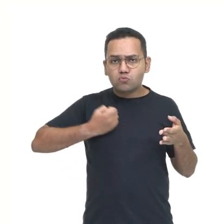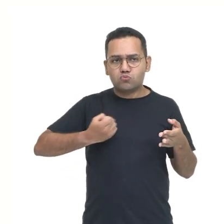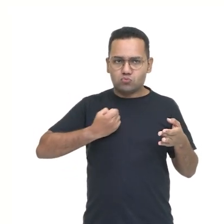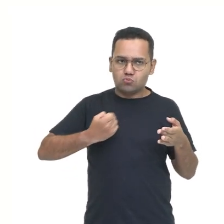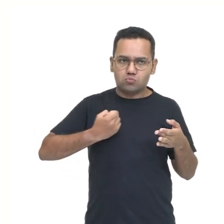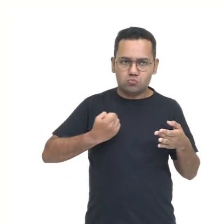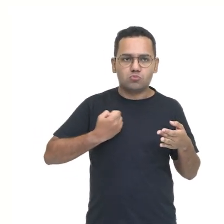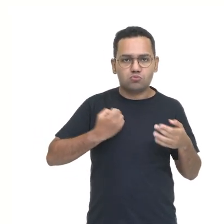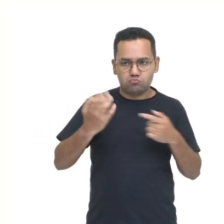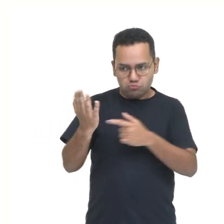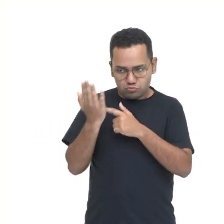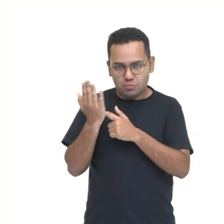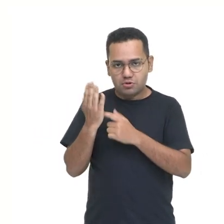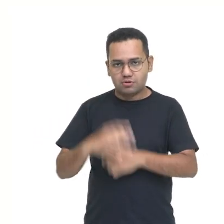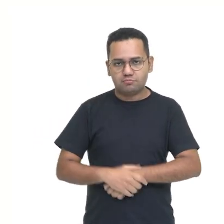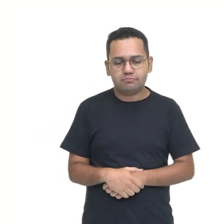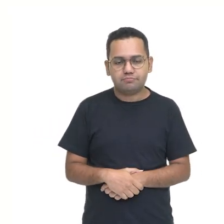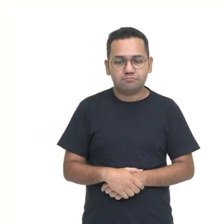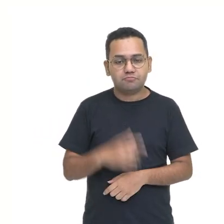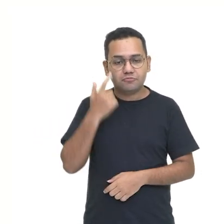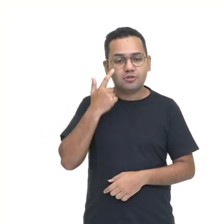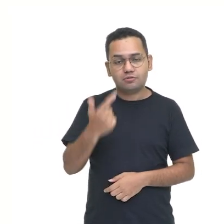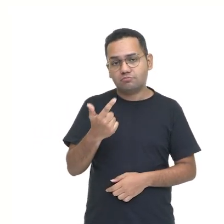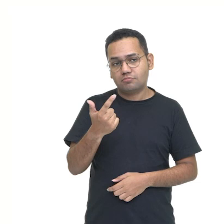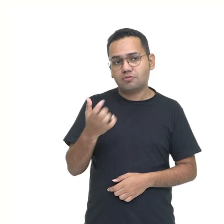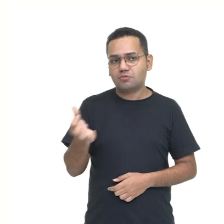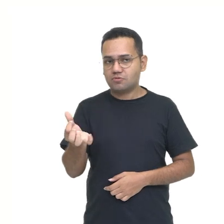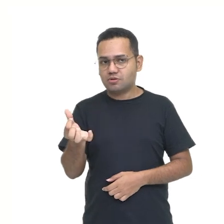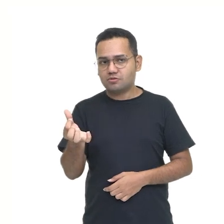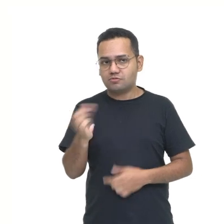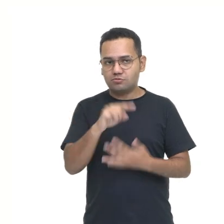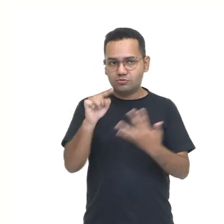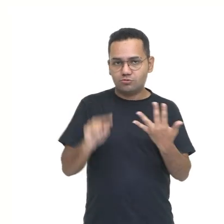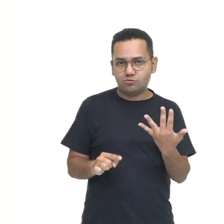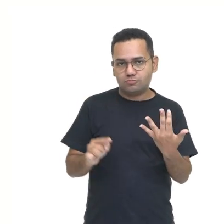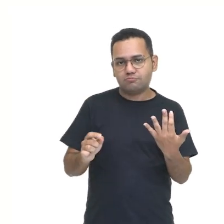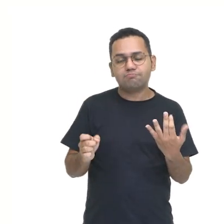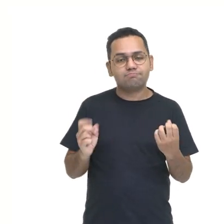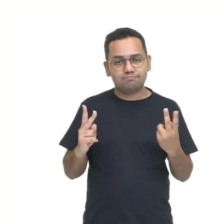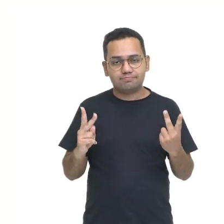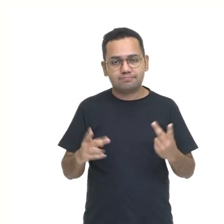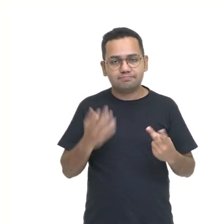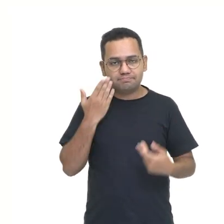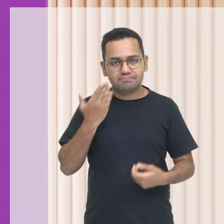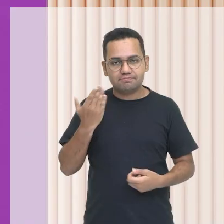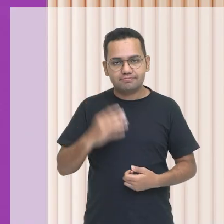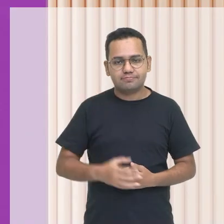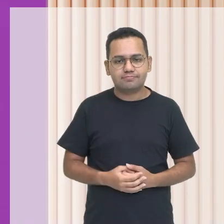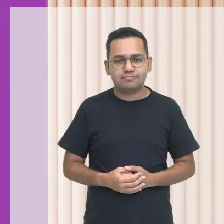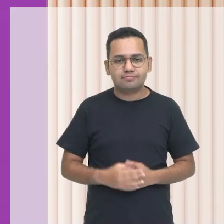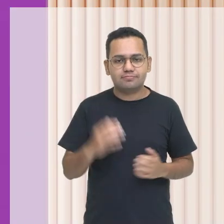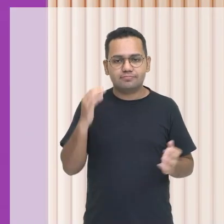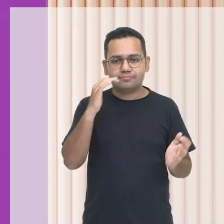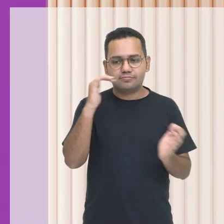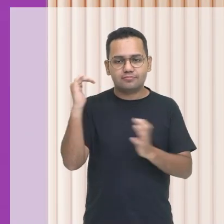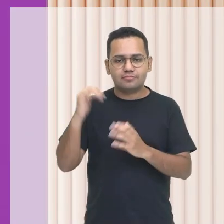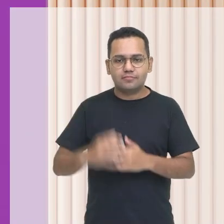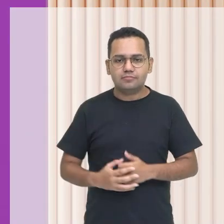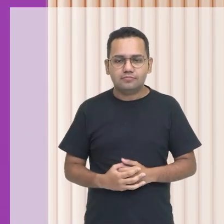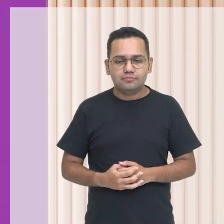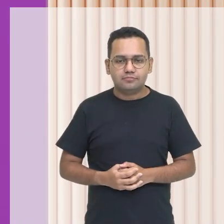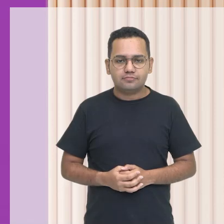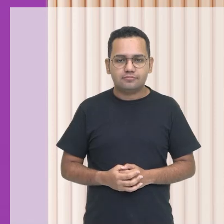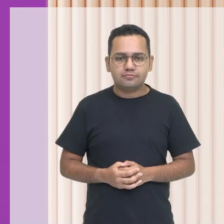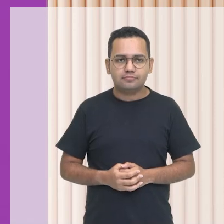fornecido, né? Como são 6, tá aí as 6. Ok? E isso, né, falando